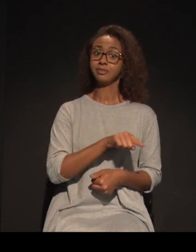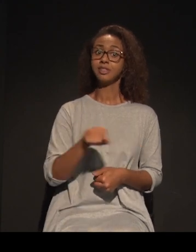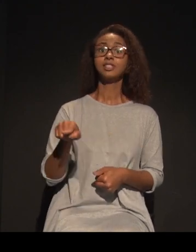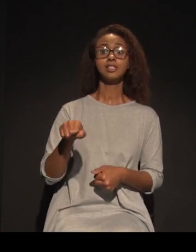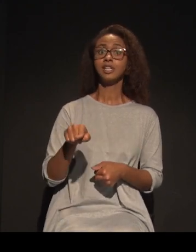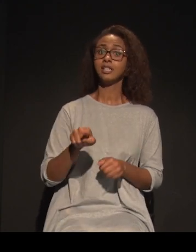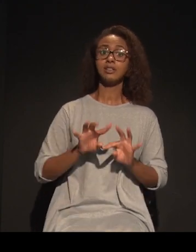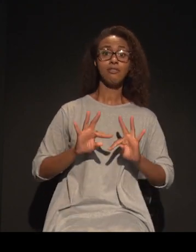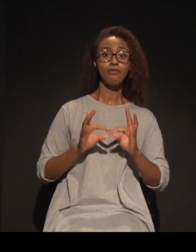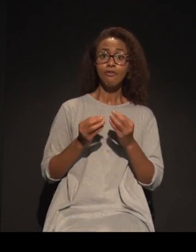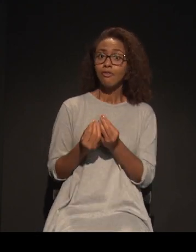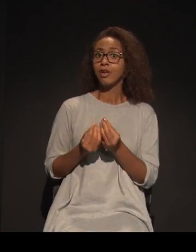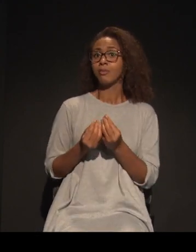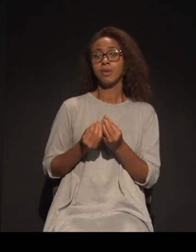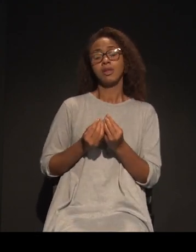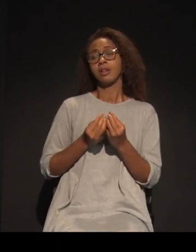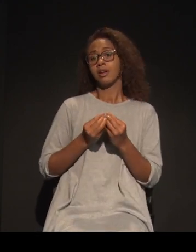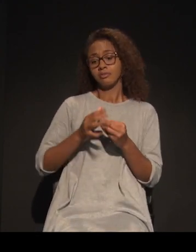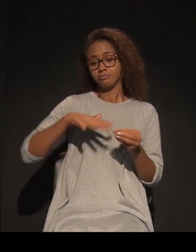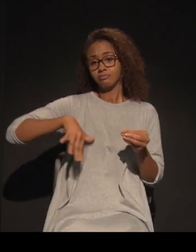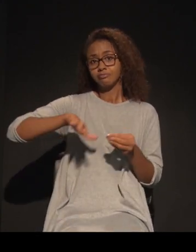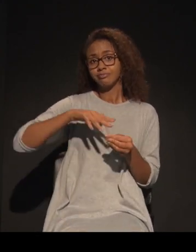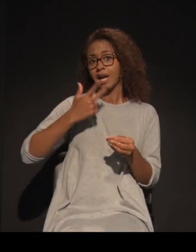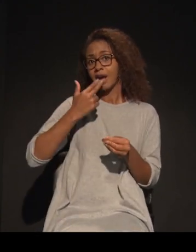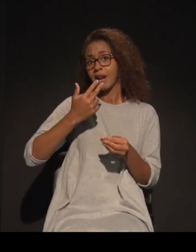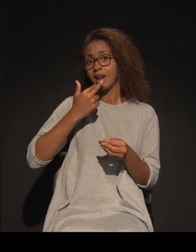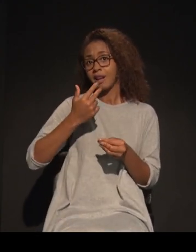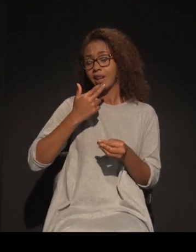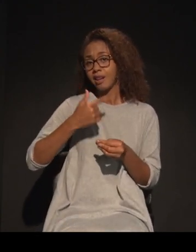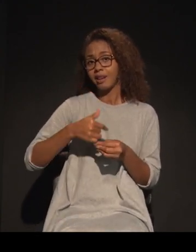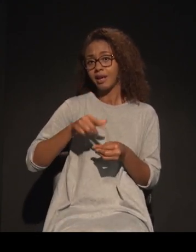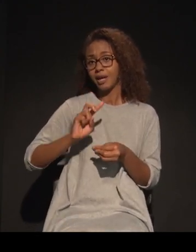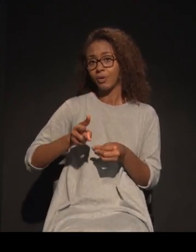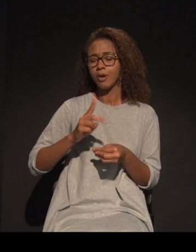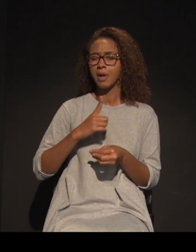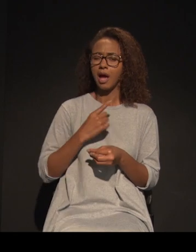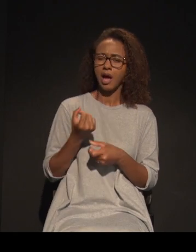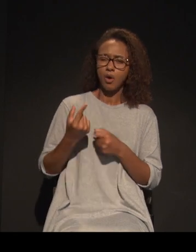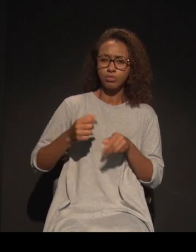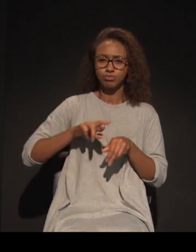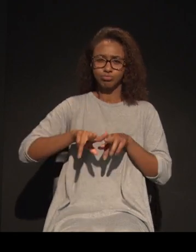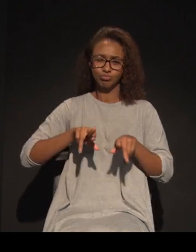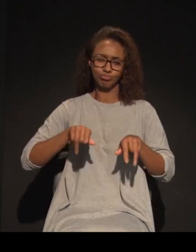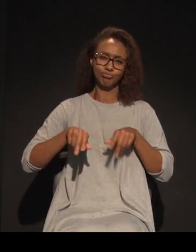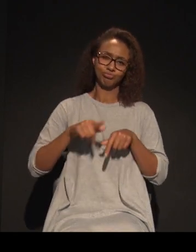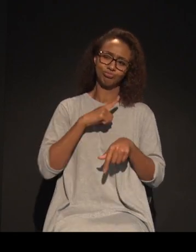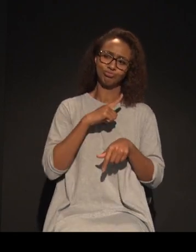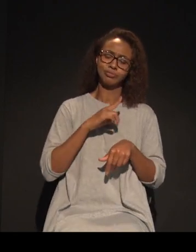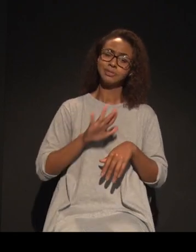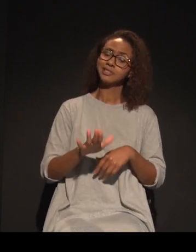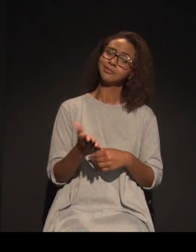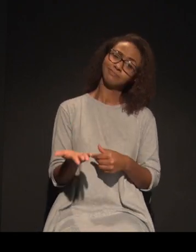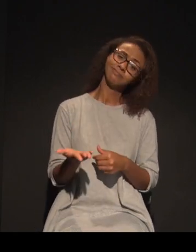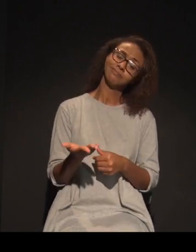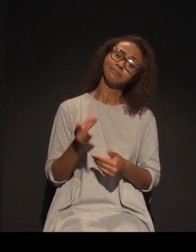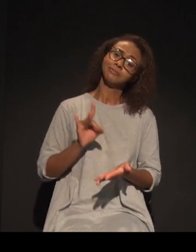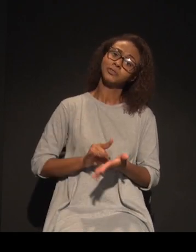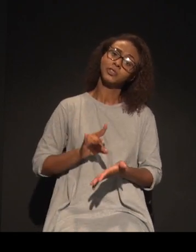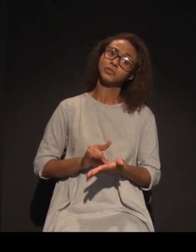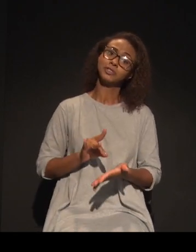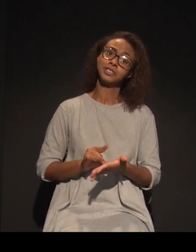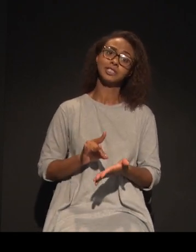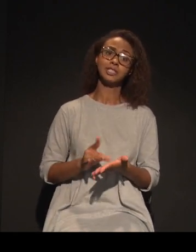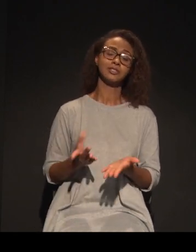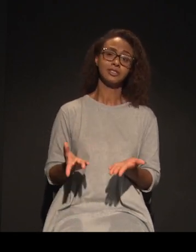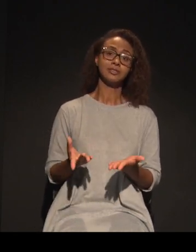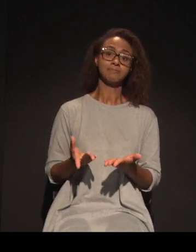família linguística e que tem algumas diferenças entre si mas que são não são parte de uma mesma